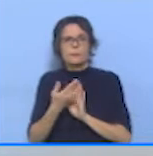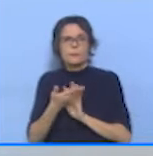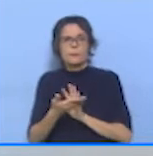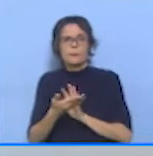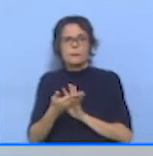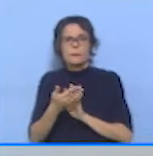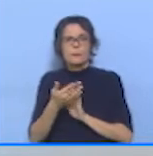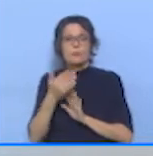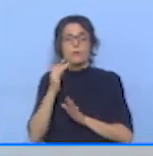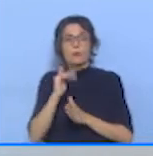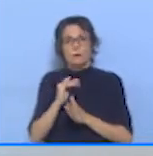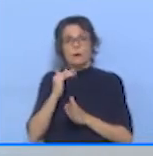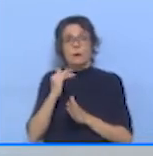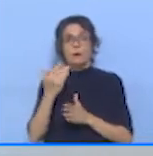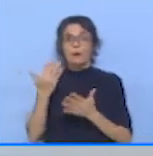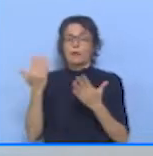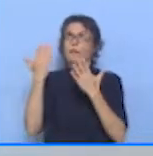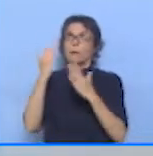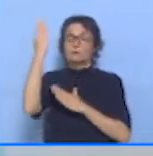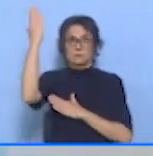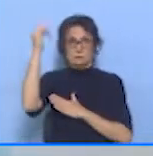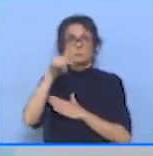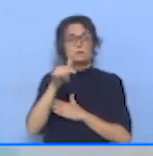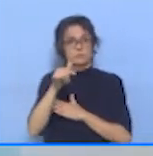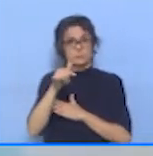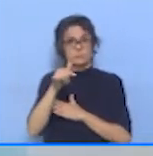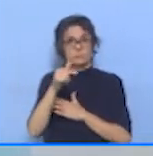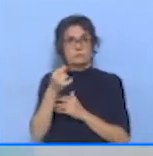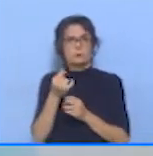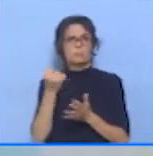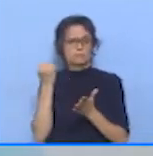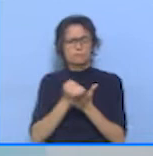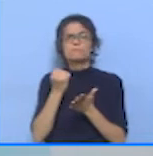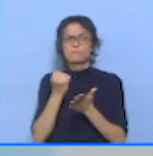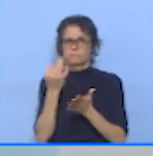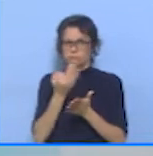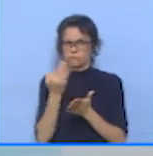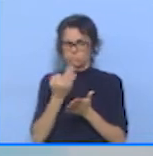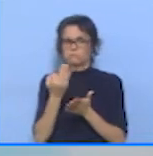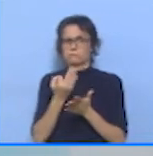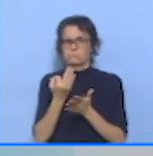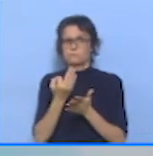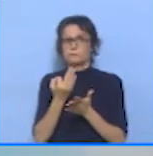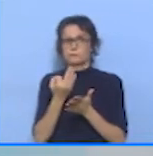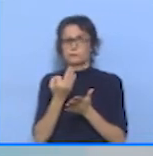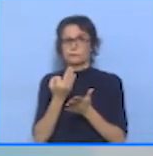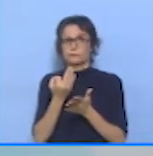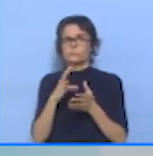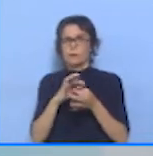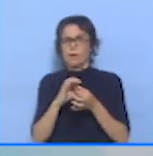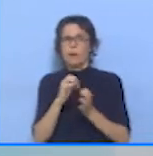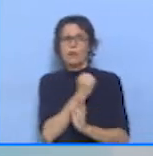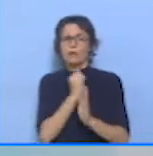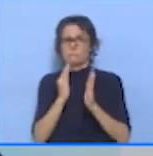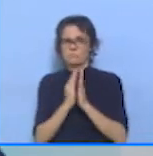A encíclica Laudato Si foi, sem dúvida, um marco naquilo que a Igreja